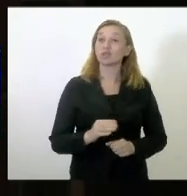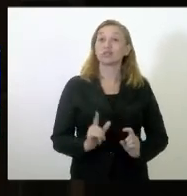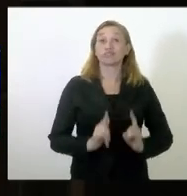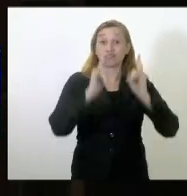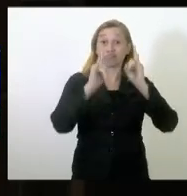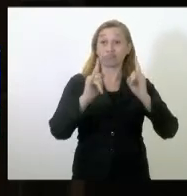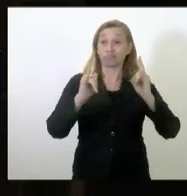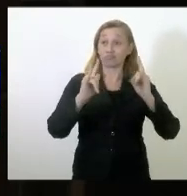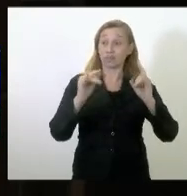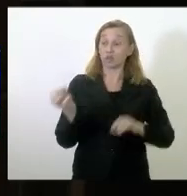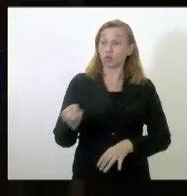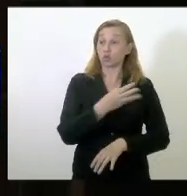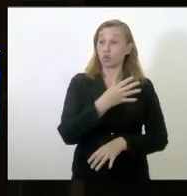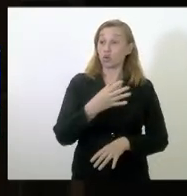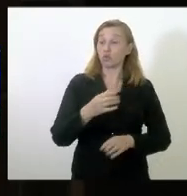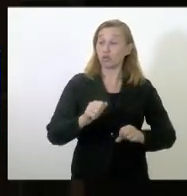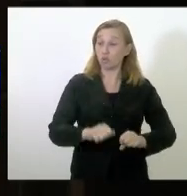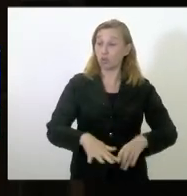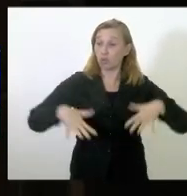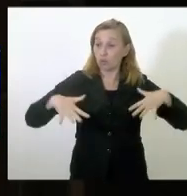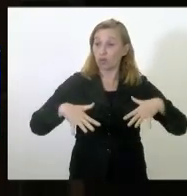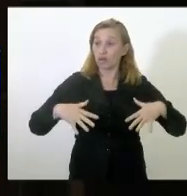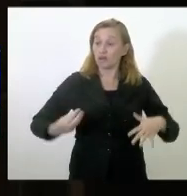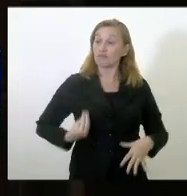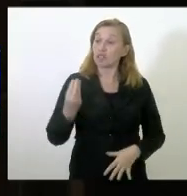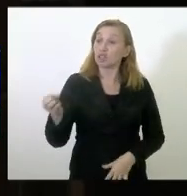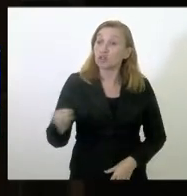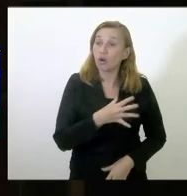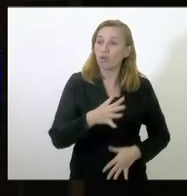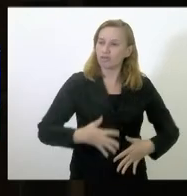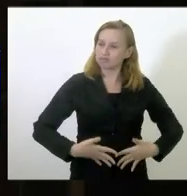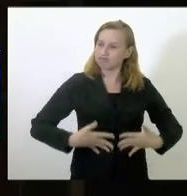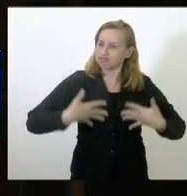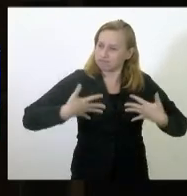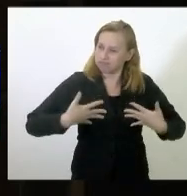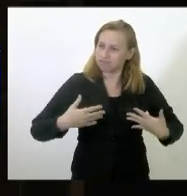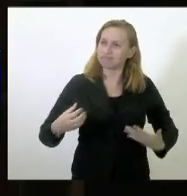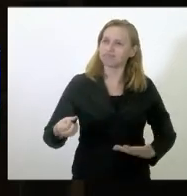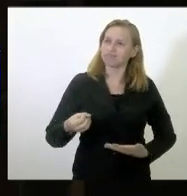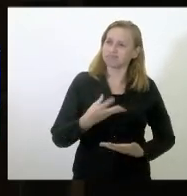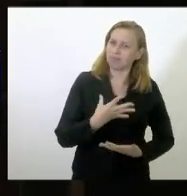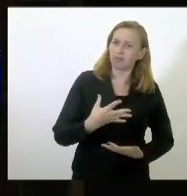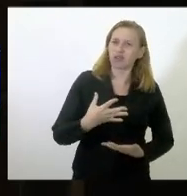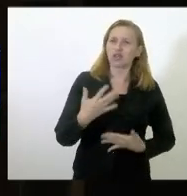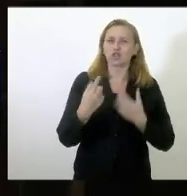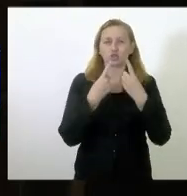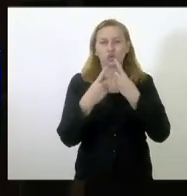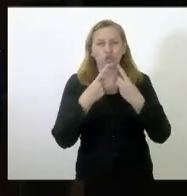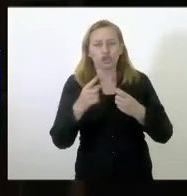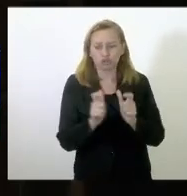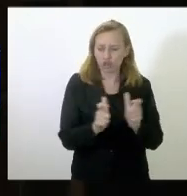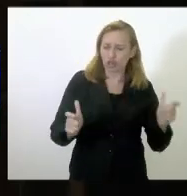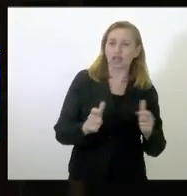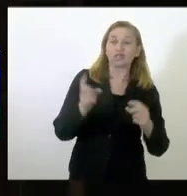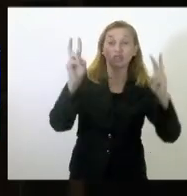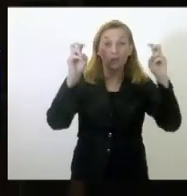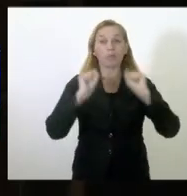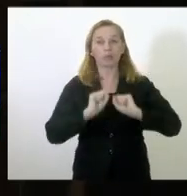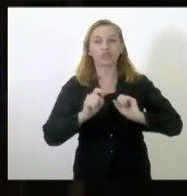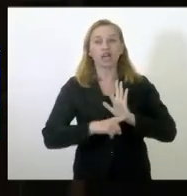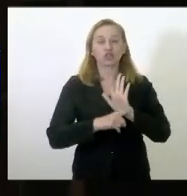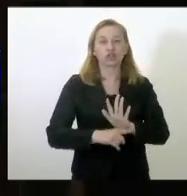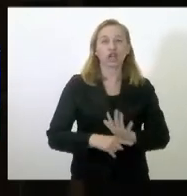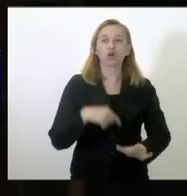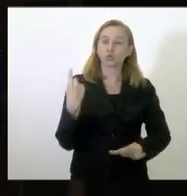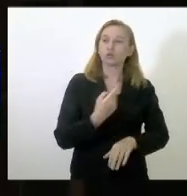com vida nova, com ânimo novo, discutir os grandes temas para que a gente possa ajudar o